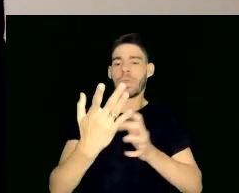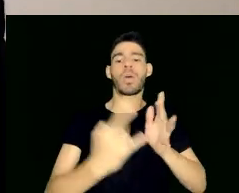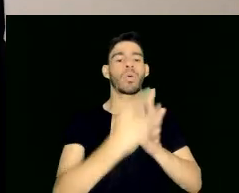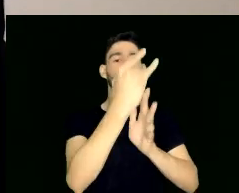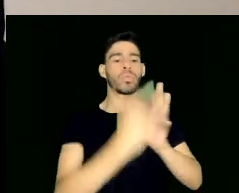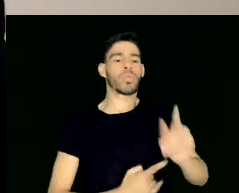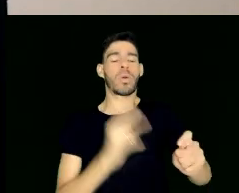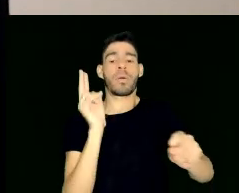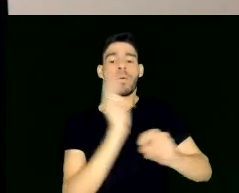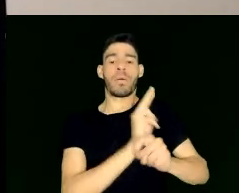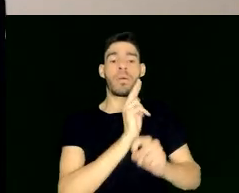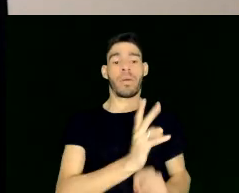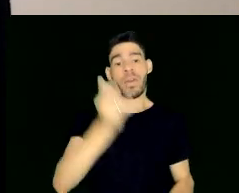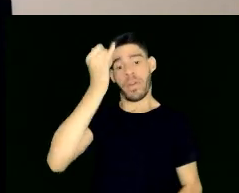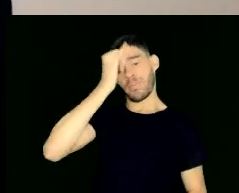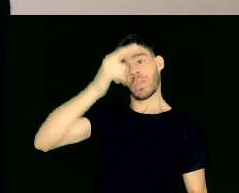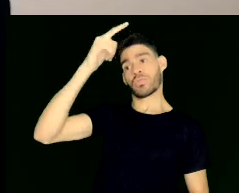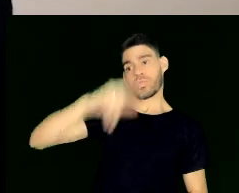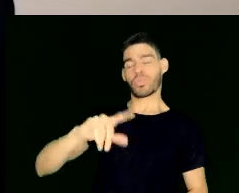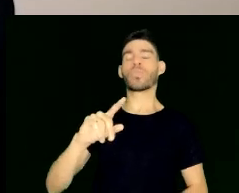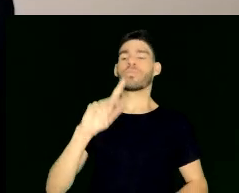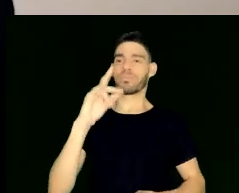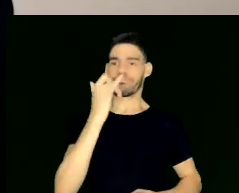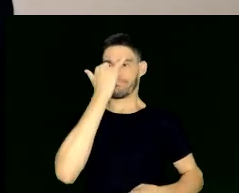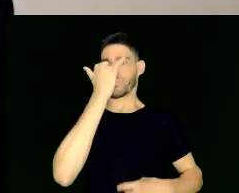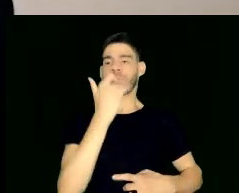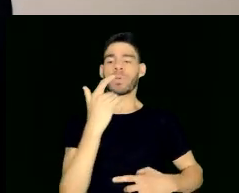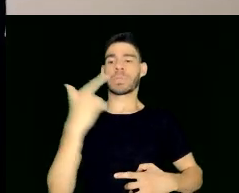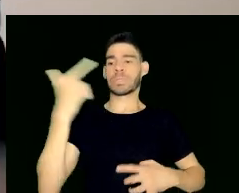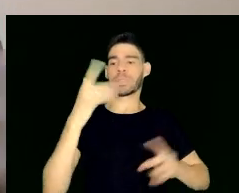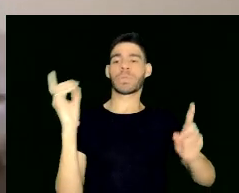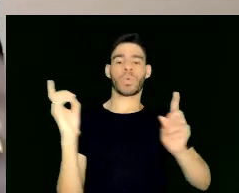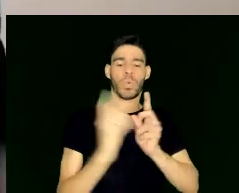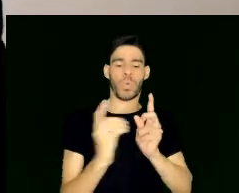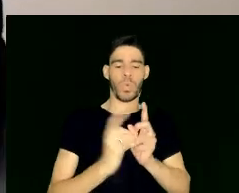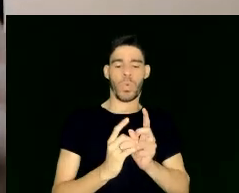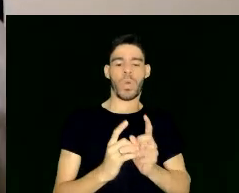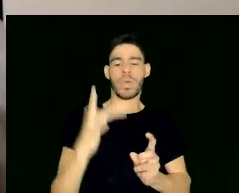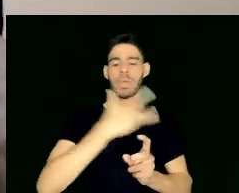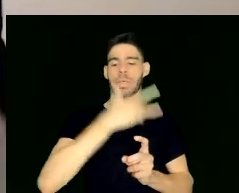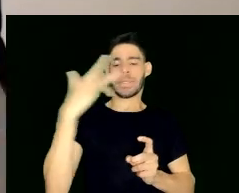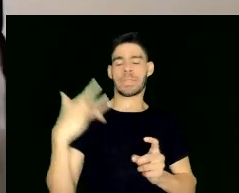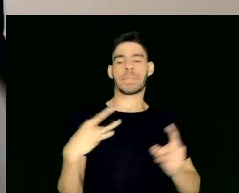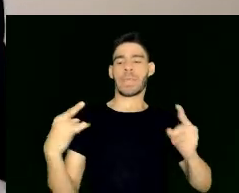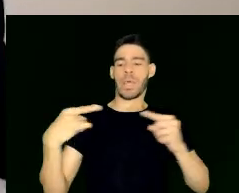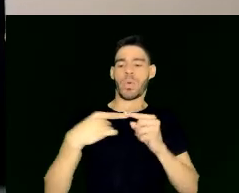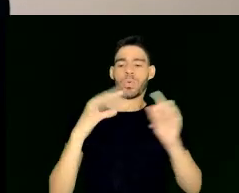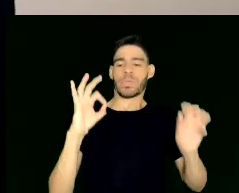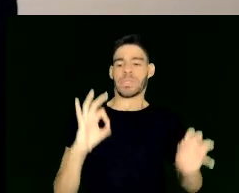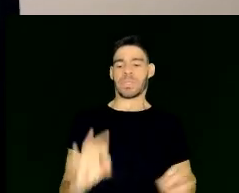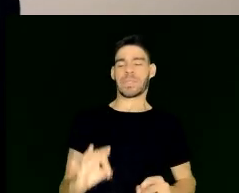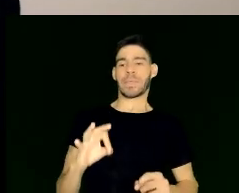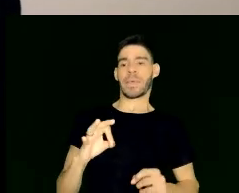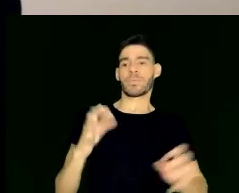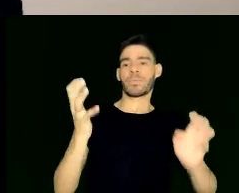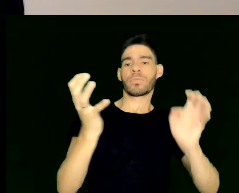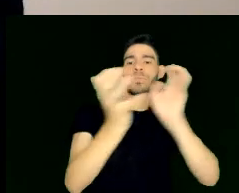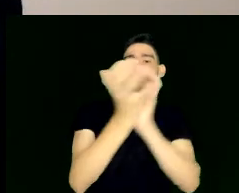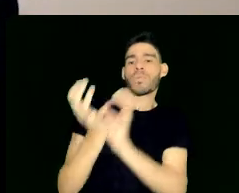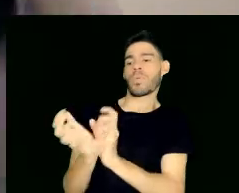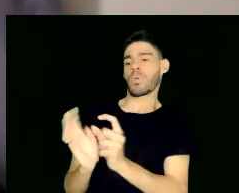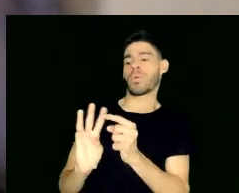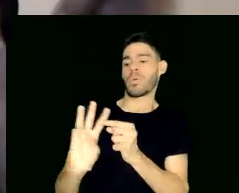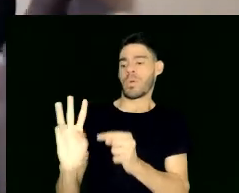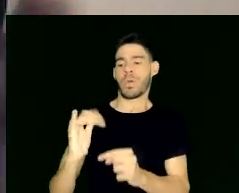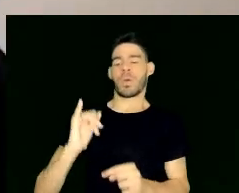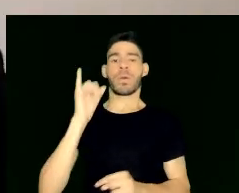medida cautelar, para que não se repita. Segundo, que estabeleça um atendimento à saúde adequado nessas